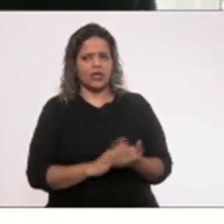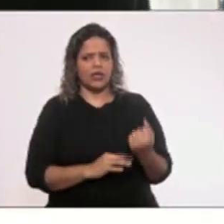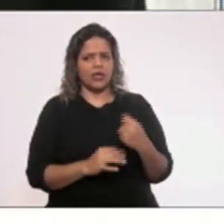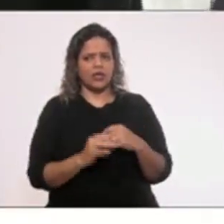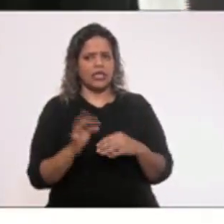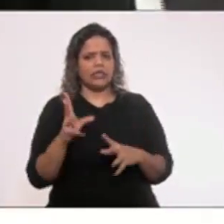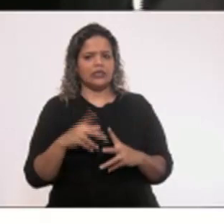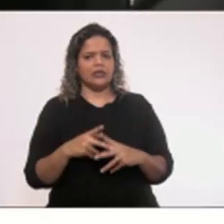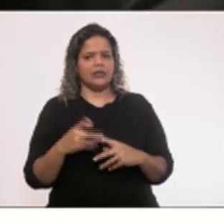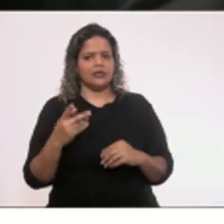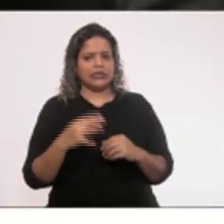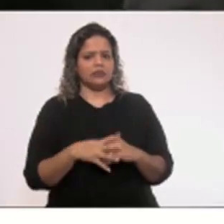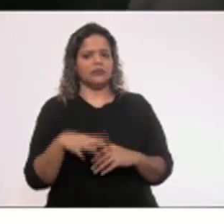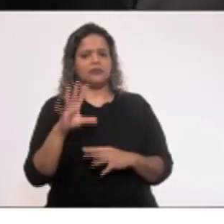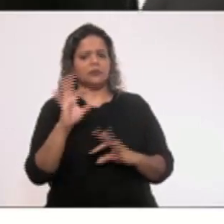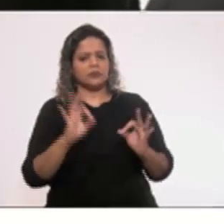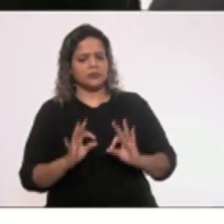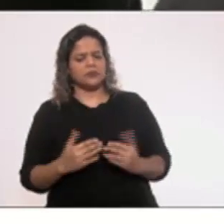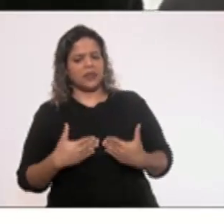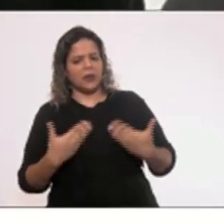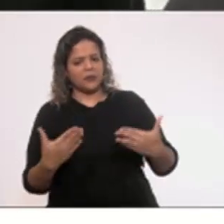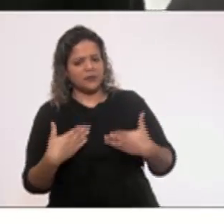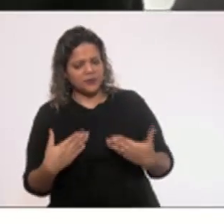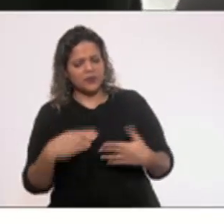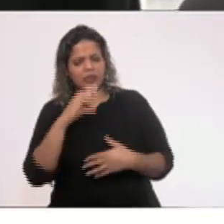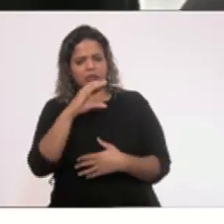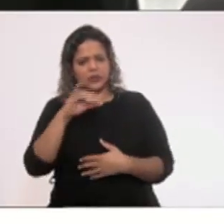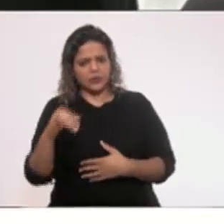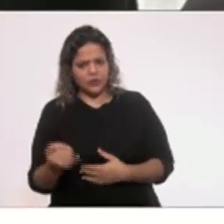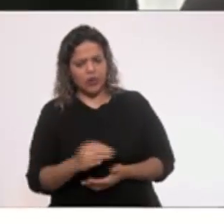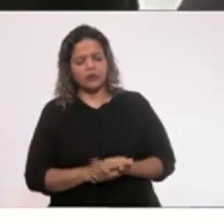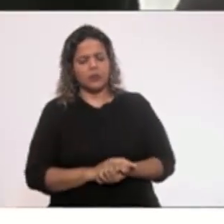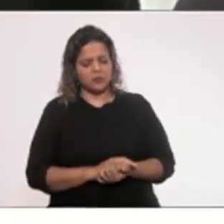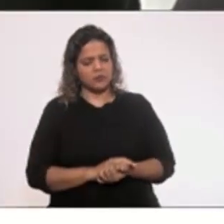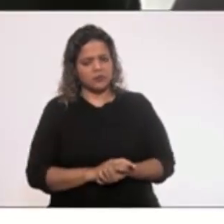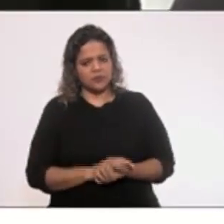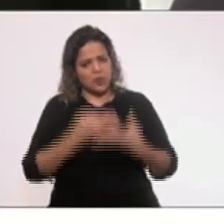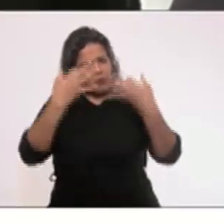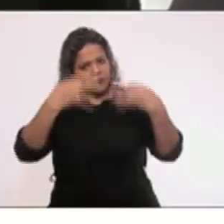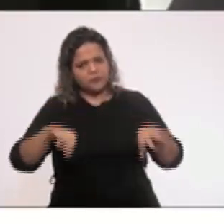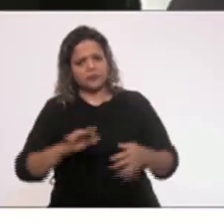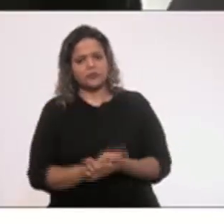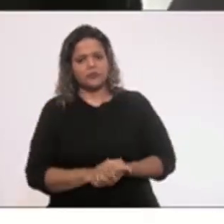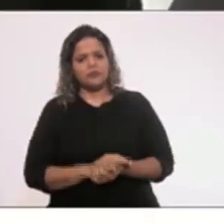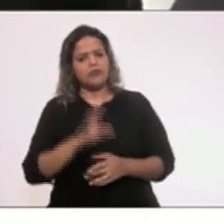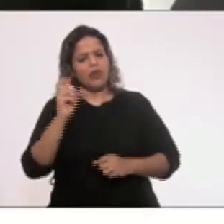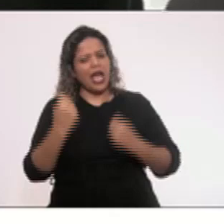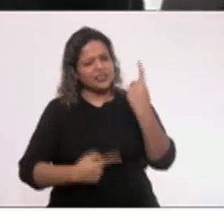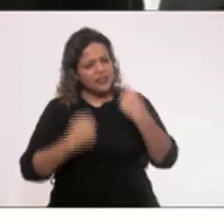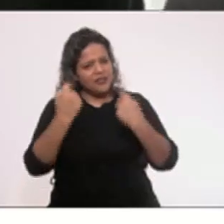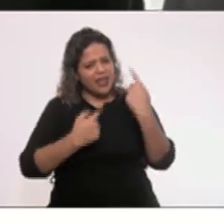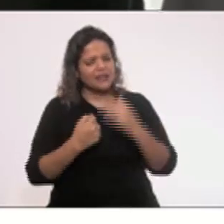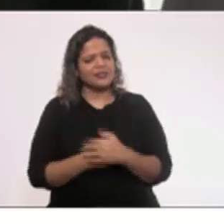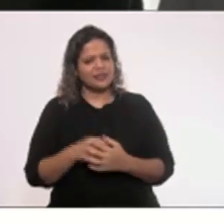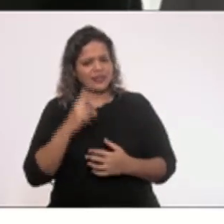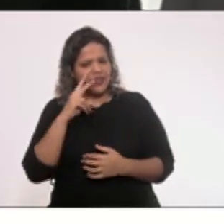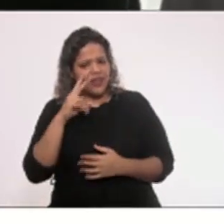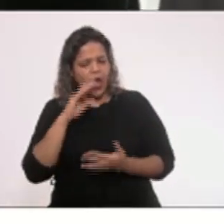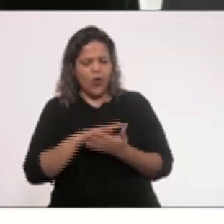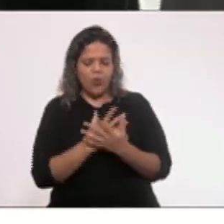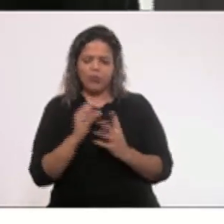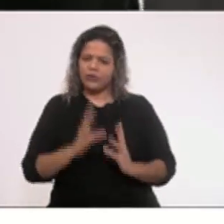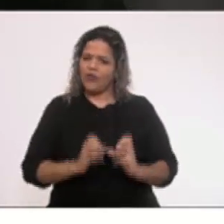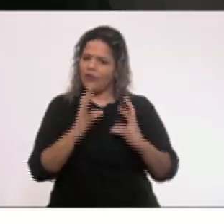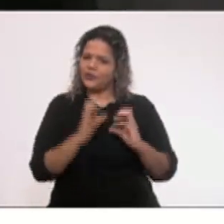sobre o projeto. Eu quero cumprimentar os autores, cumprimentar a CCJ e, de fato, de vez em quando, a gente tem assistido aqui algumas